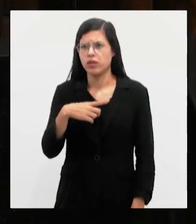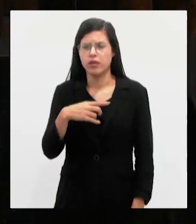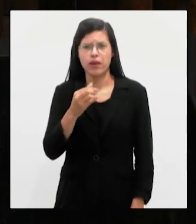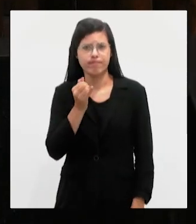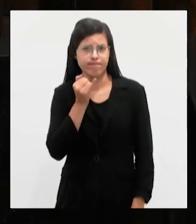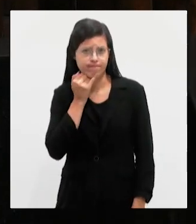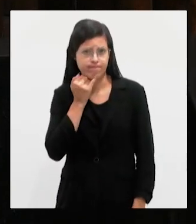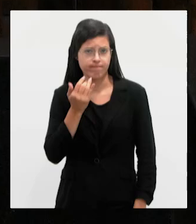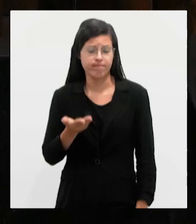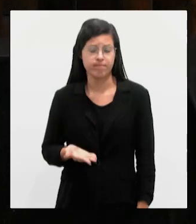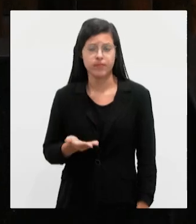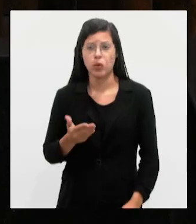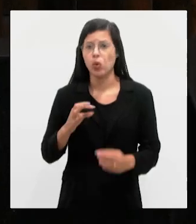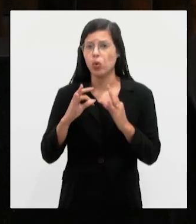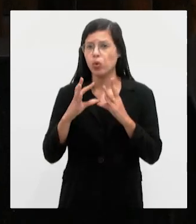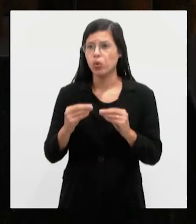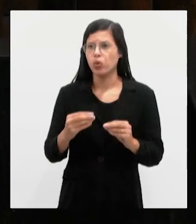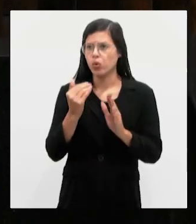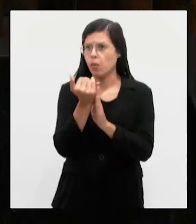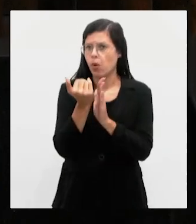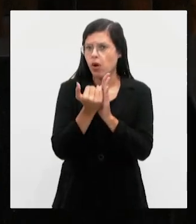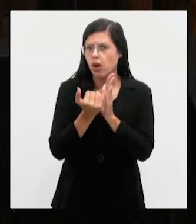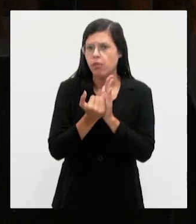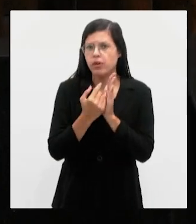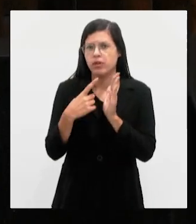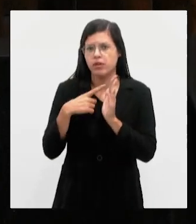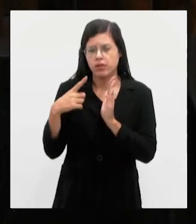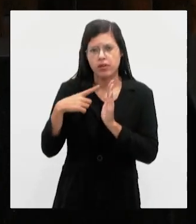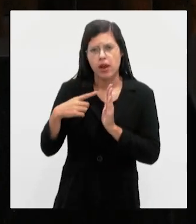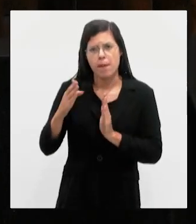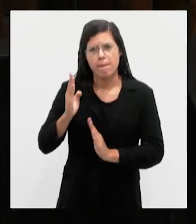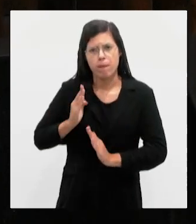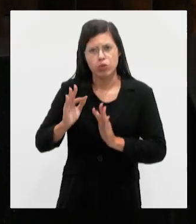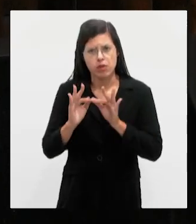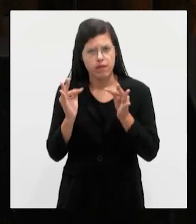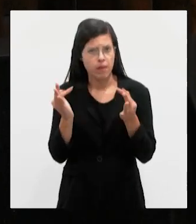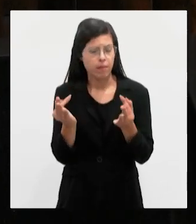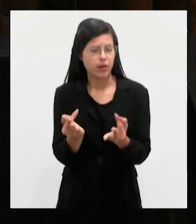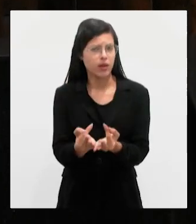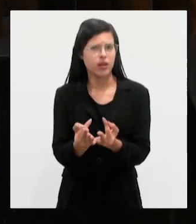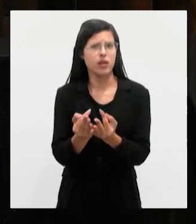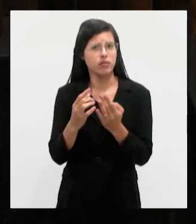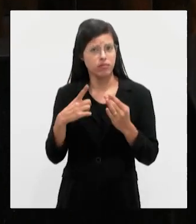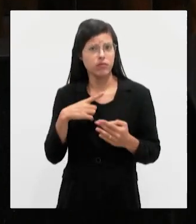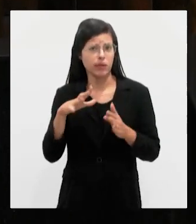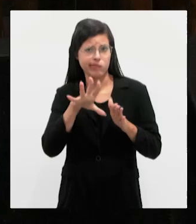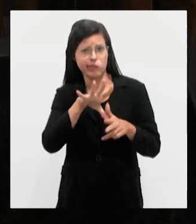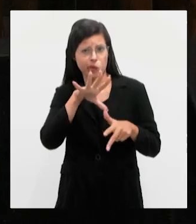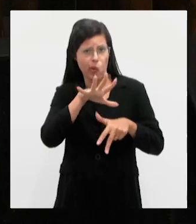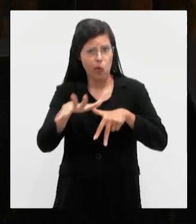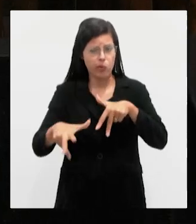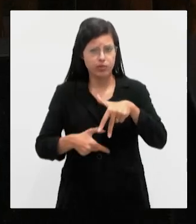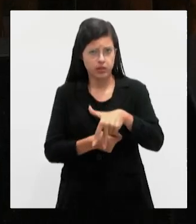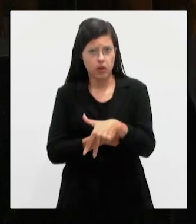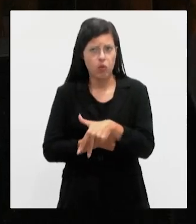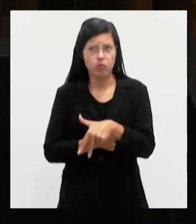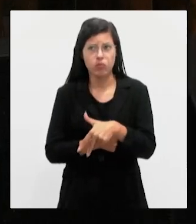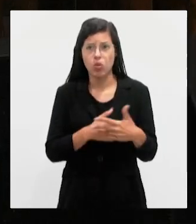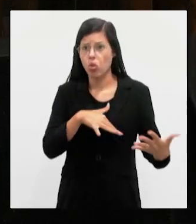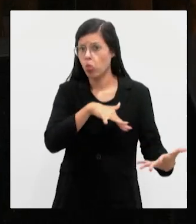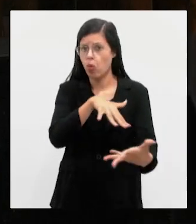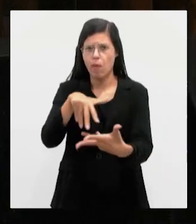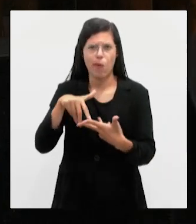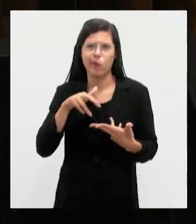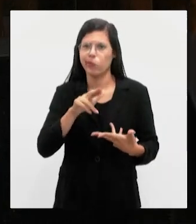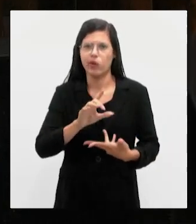Infelizmente. Todos os programas, Bolsa Família, todos os programas têm corrupção. No mundo, não é